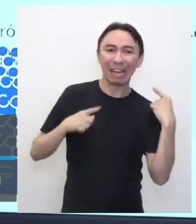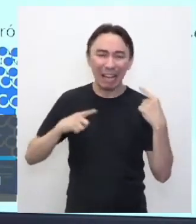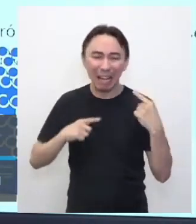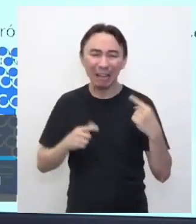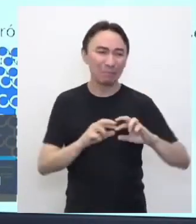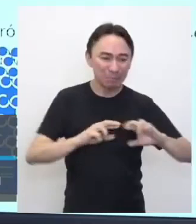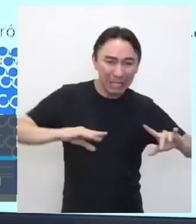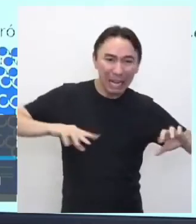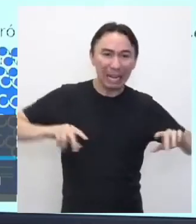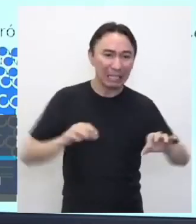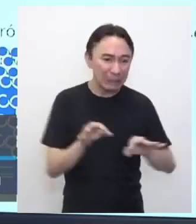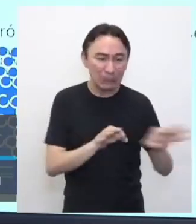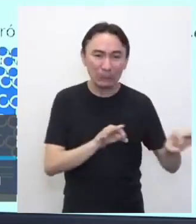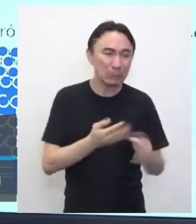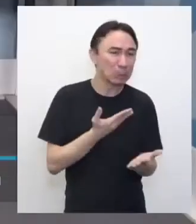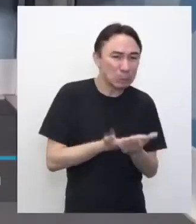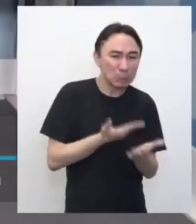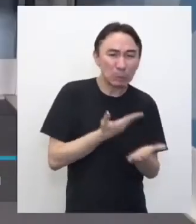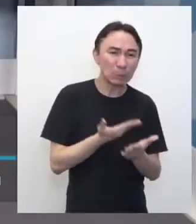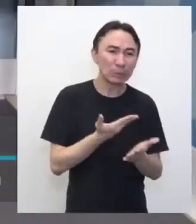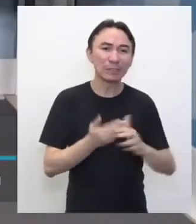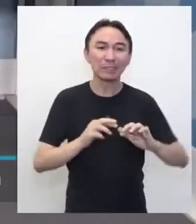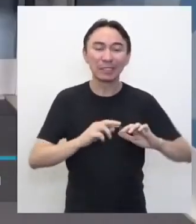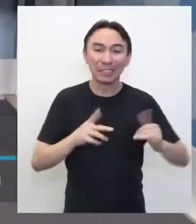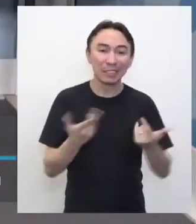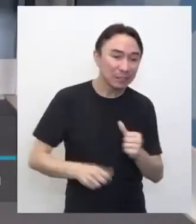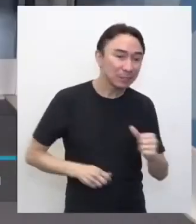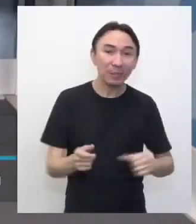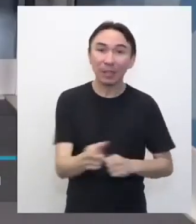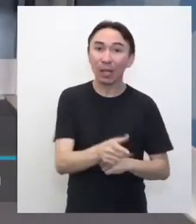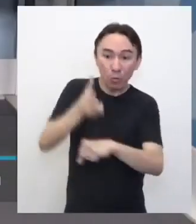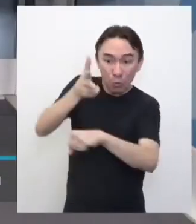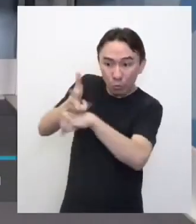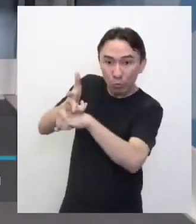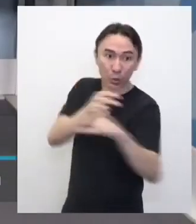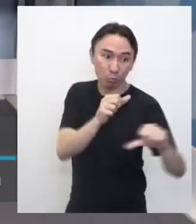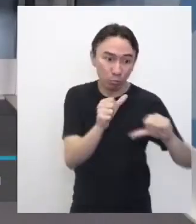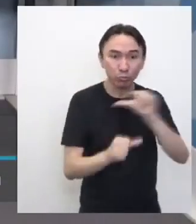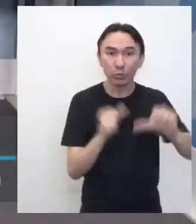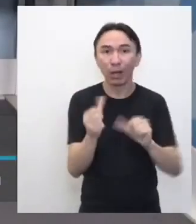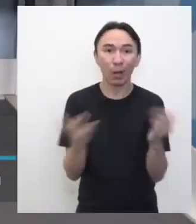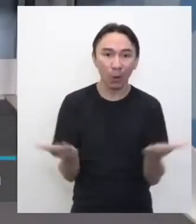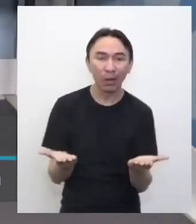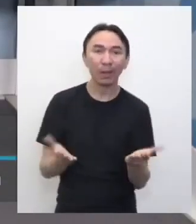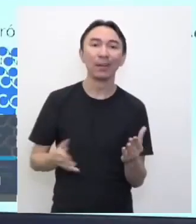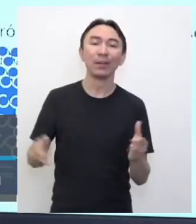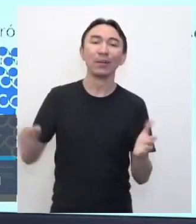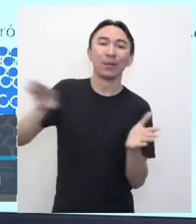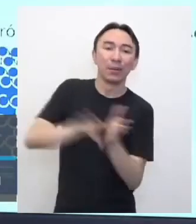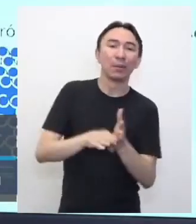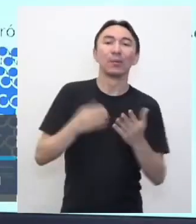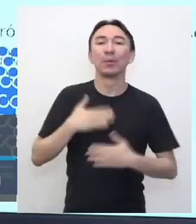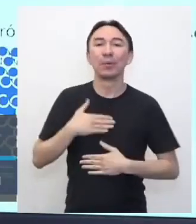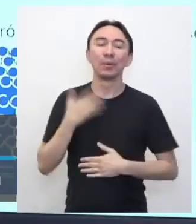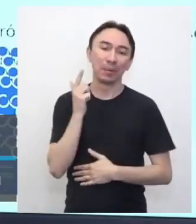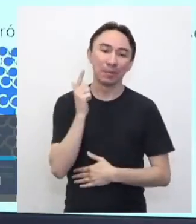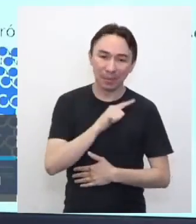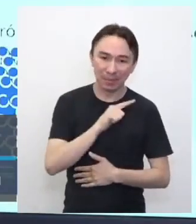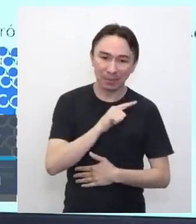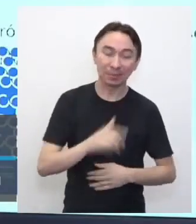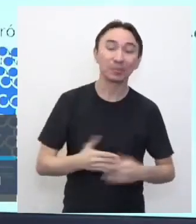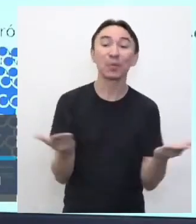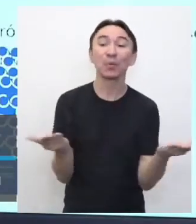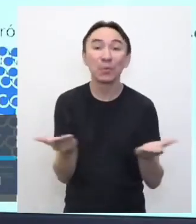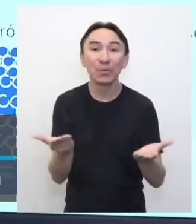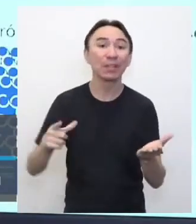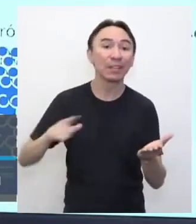para cá, para o estúdio de língua portuguesa. Trocamos de estúdio. Estamos aqui com a língua para fora, mas está tudo certo, né? E, exatamente, professora, na aula de hoje, por